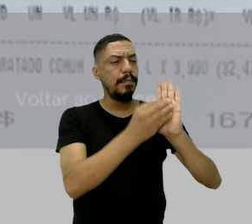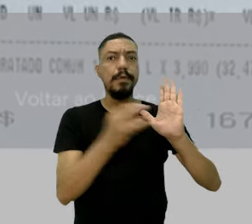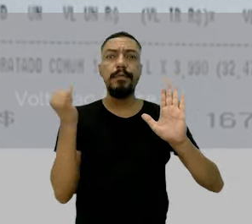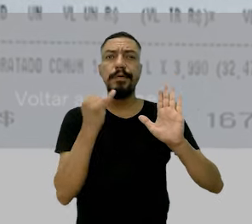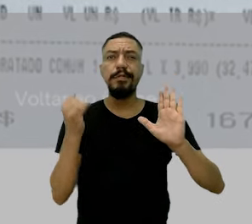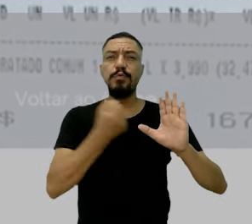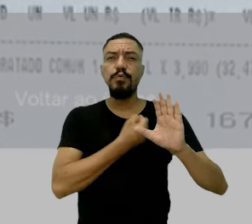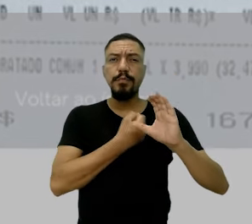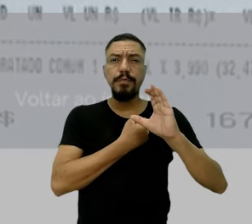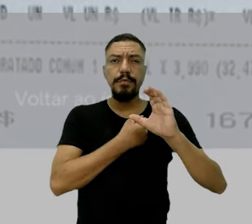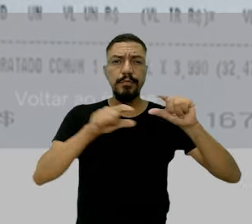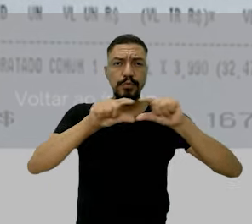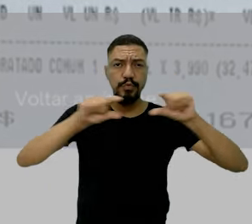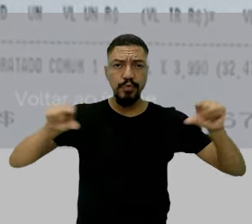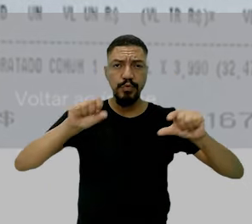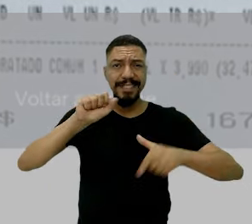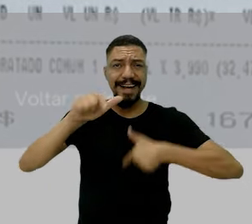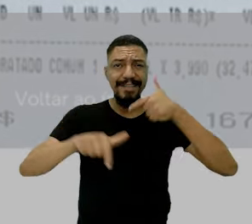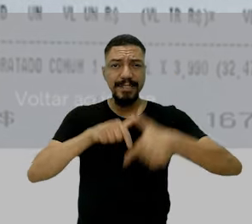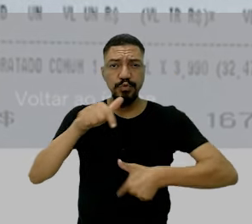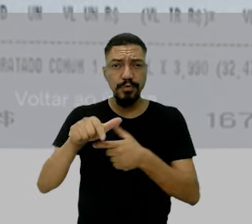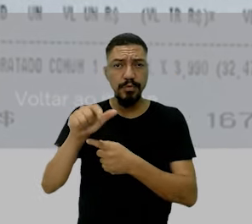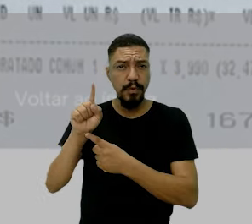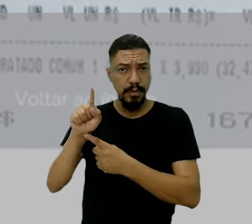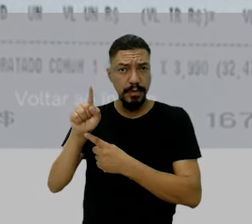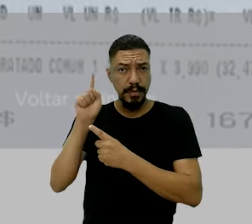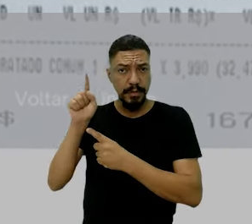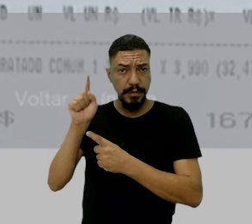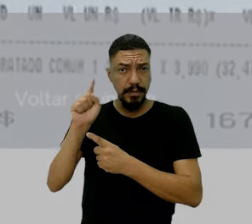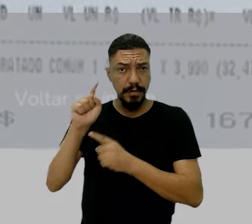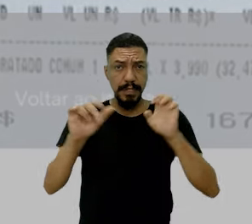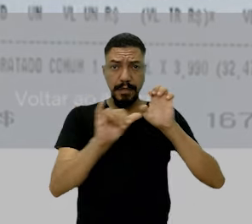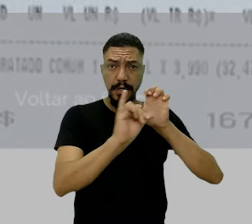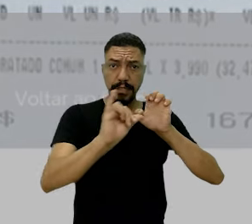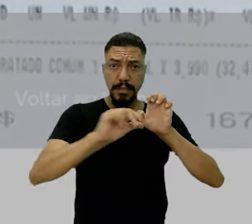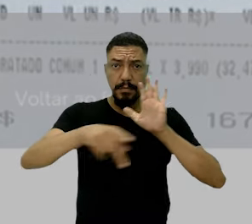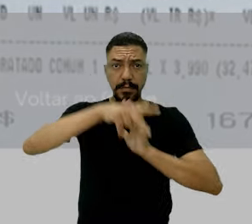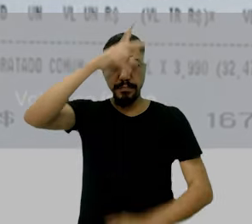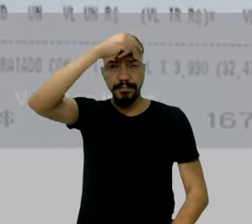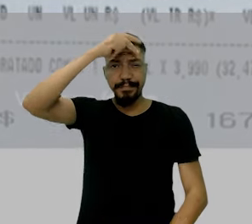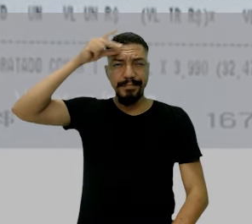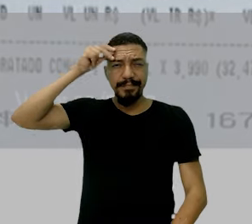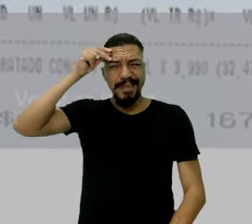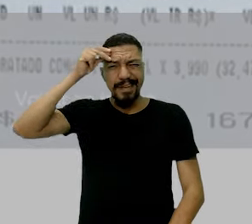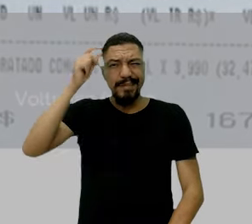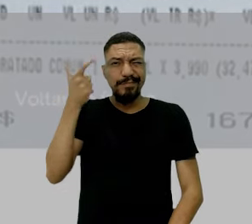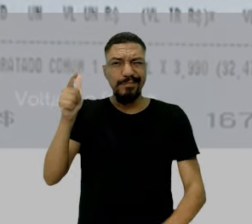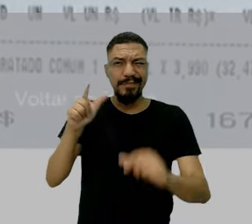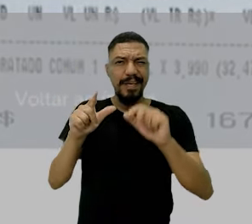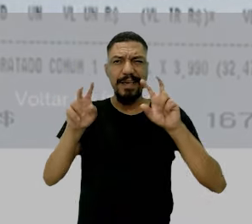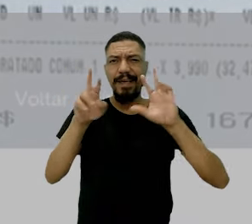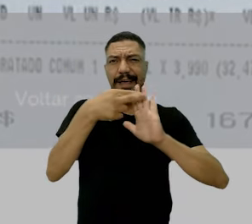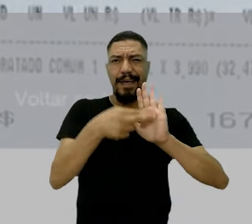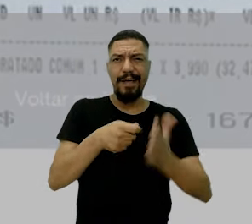de serviço. De novo, isso aqui no edital municipal dificilmente vai ter alguma questão, mas nos